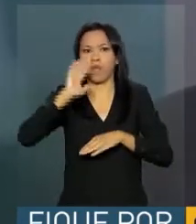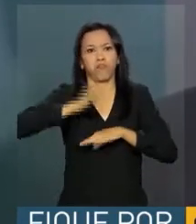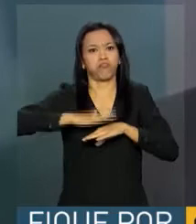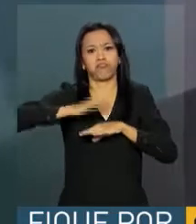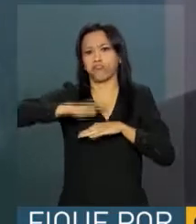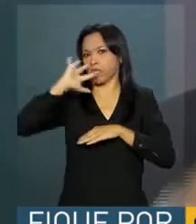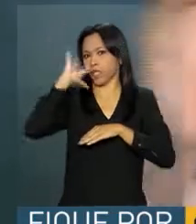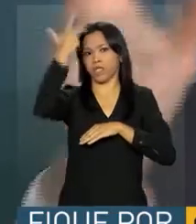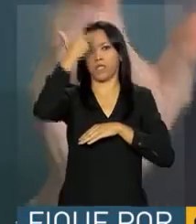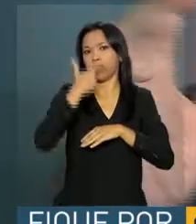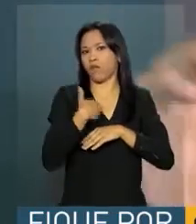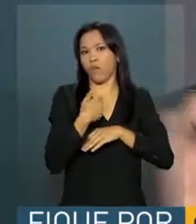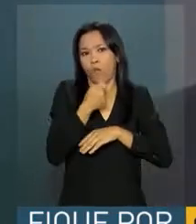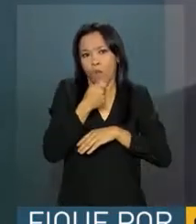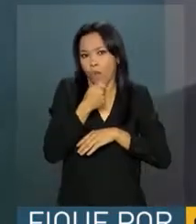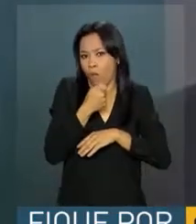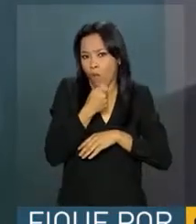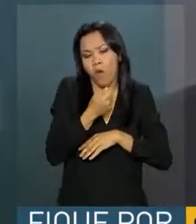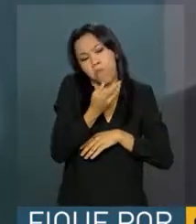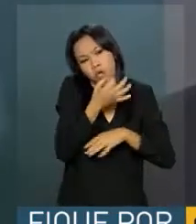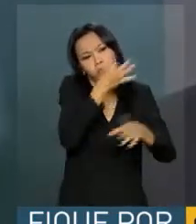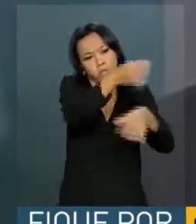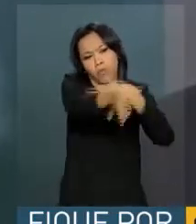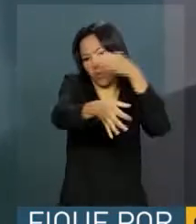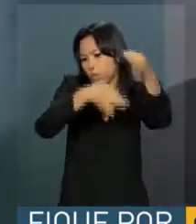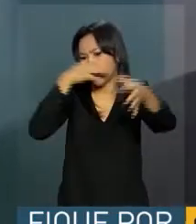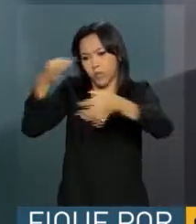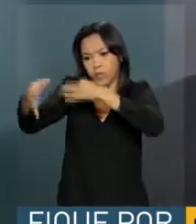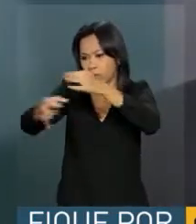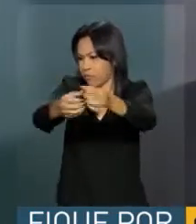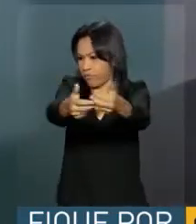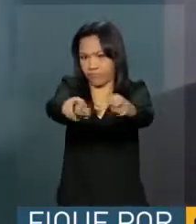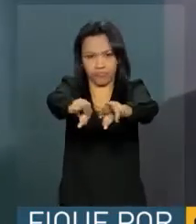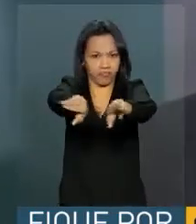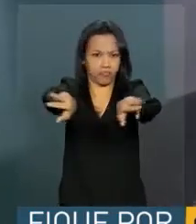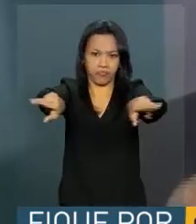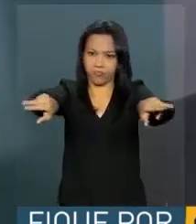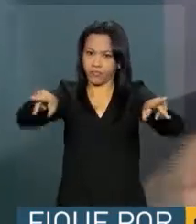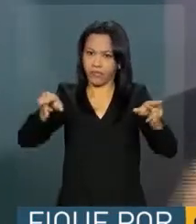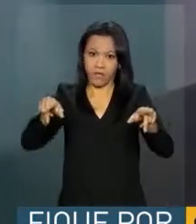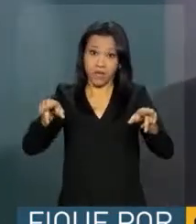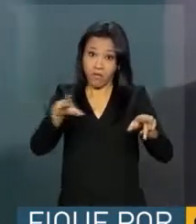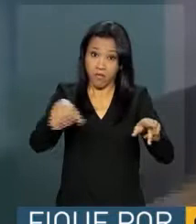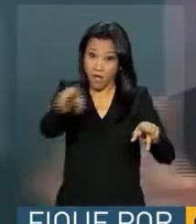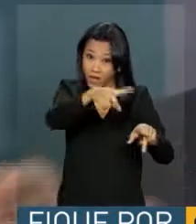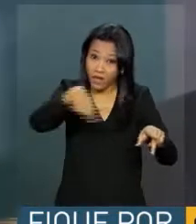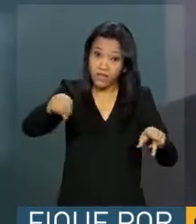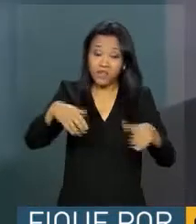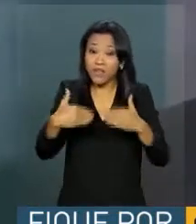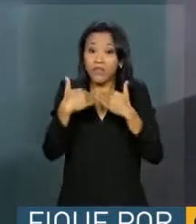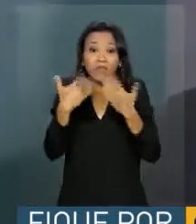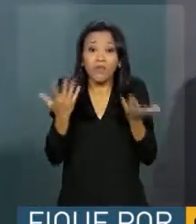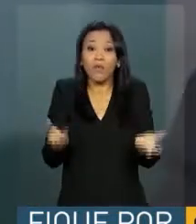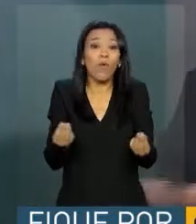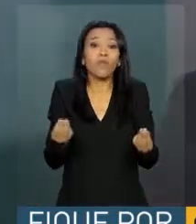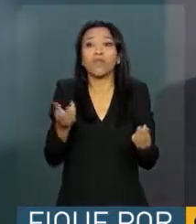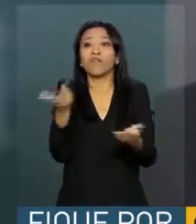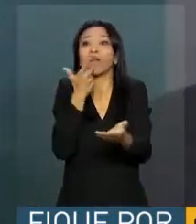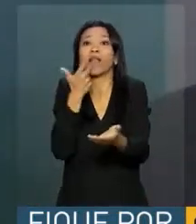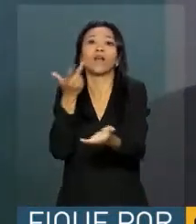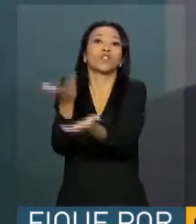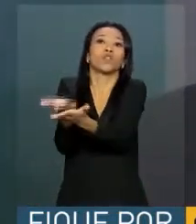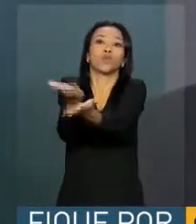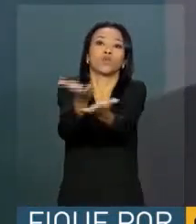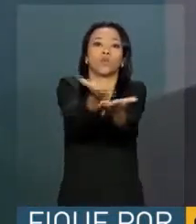que se... Pode-se comentar estudos sobre uma coisa ou outra, mas não todos os estudos o tempo todo, senão não vai se falar em outra coisa a não